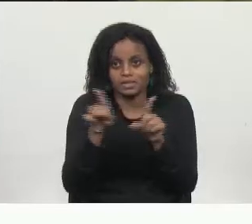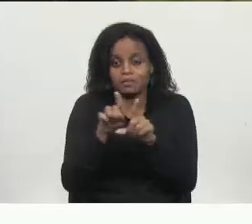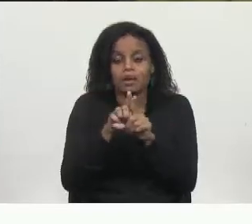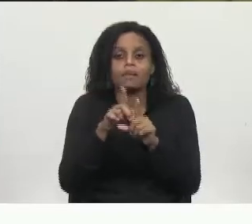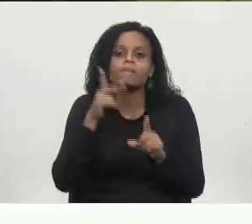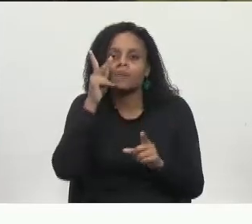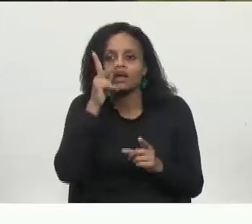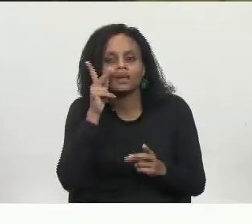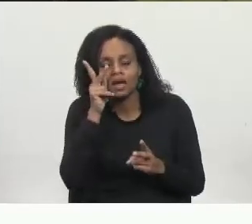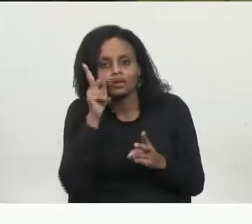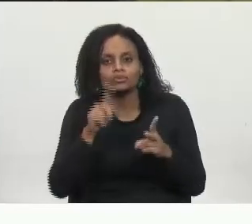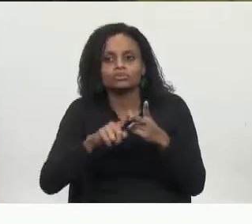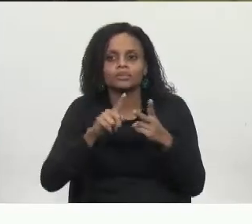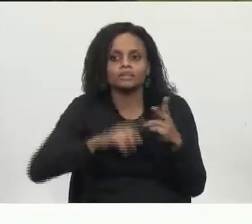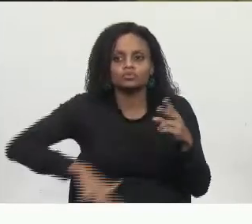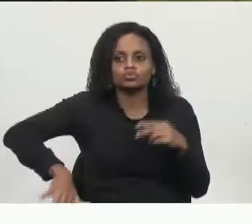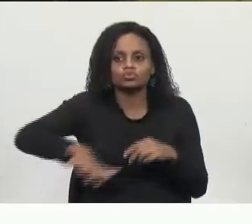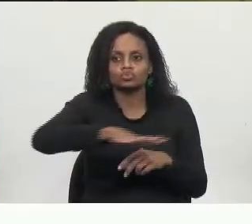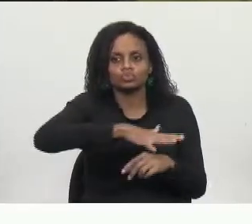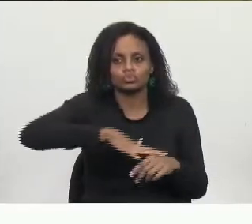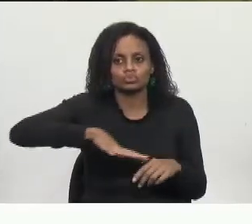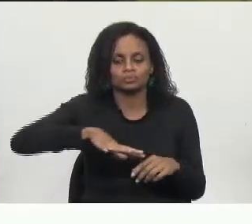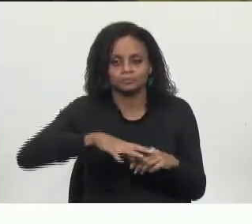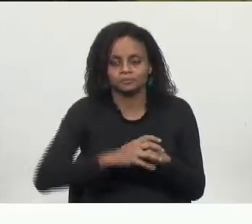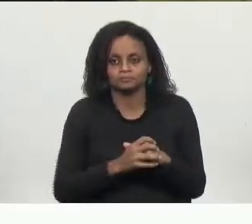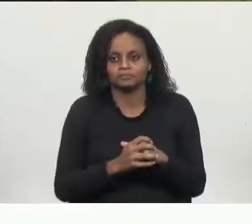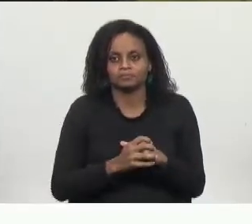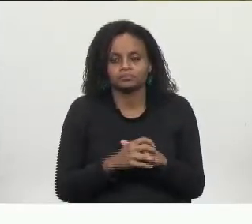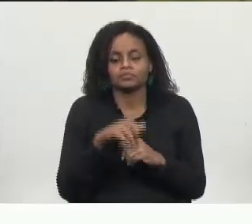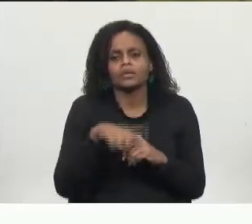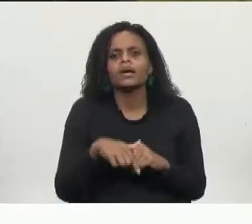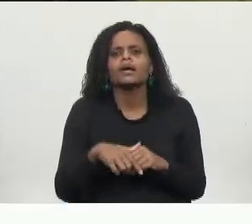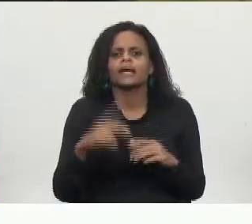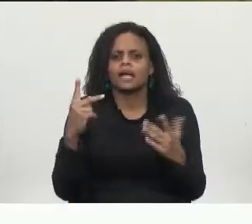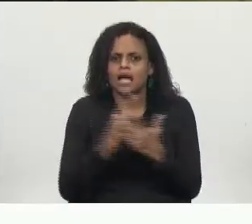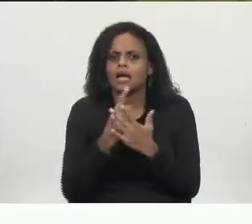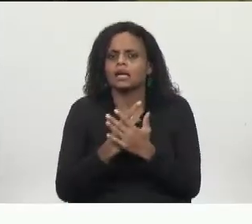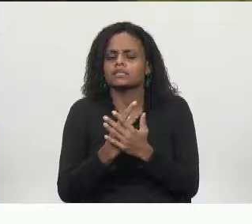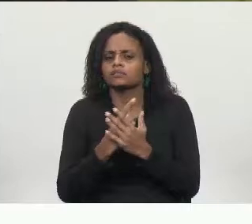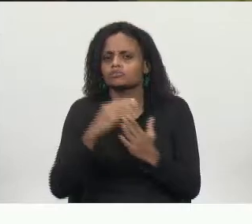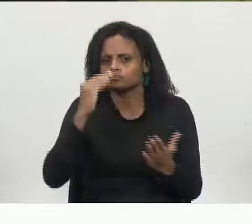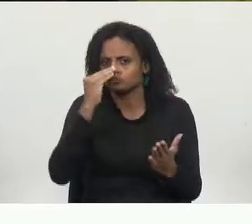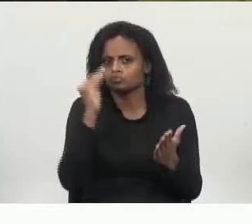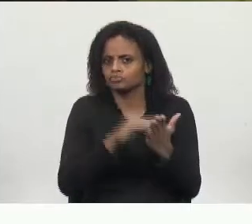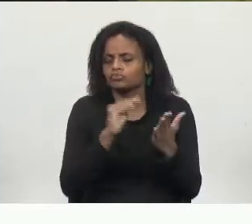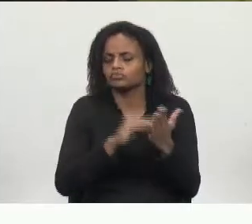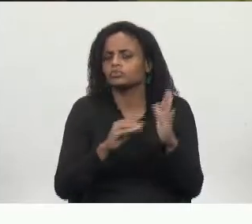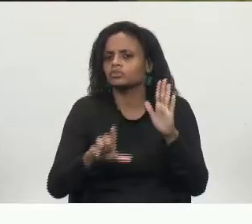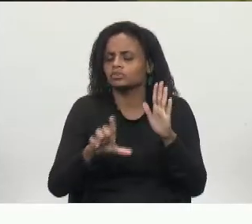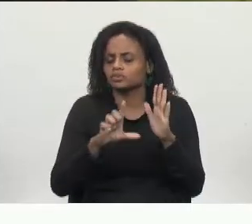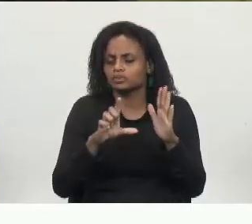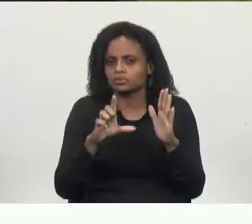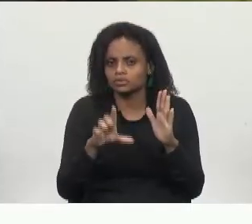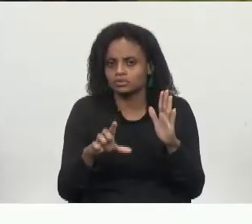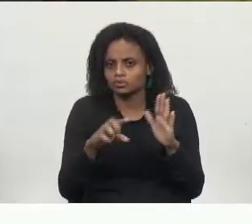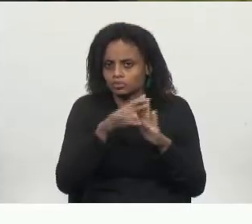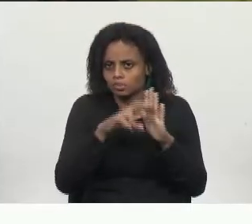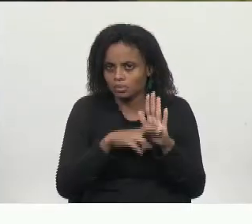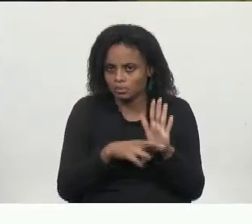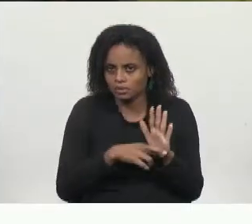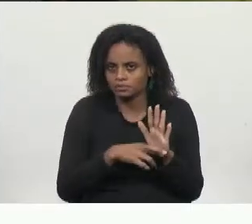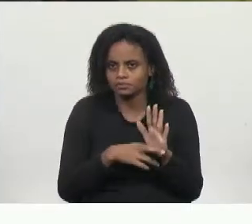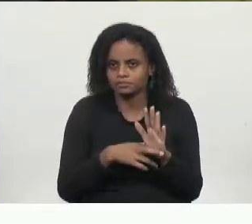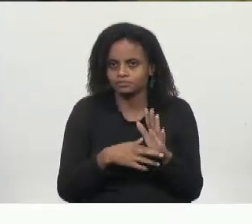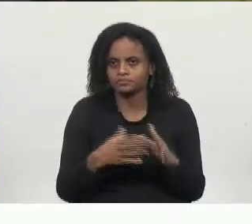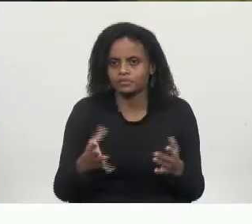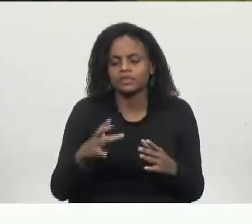ele inclui plenário e suas áreas adjacentes, constituindo infração disciplinar, além das disposições penais cabíveis. Hoje, esse negócio todo.